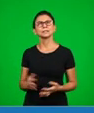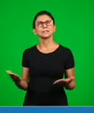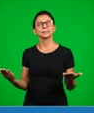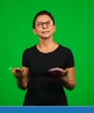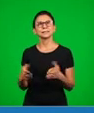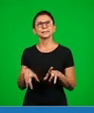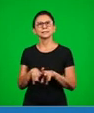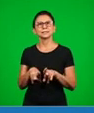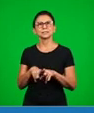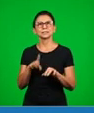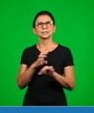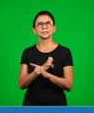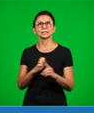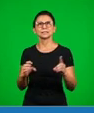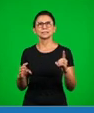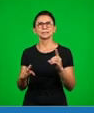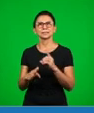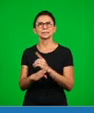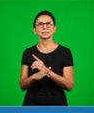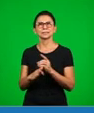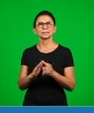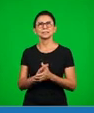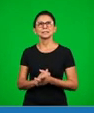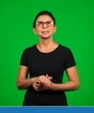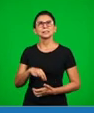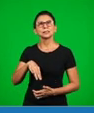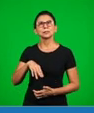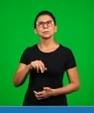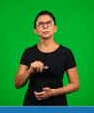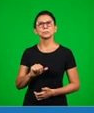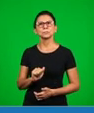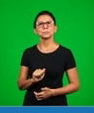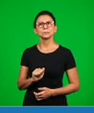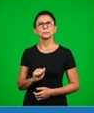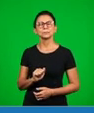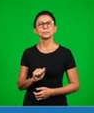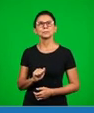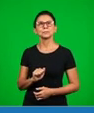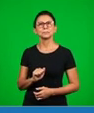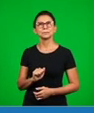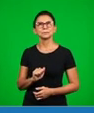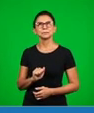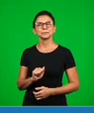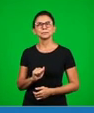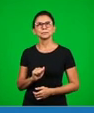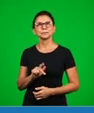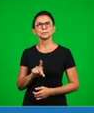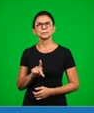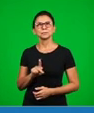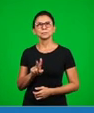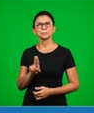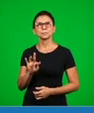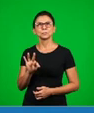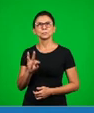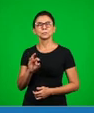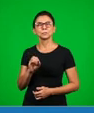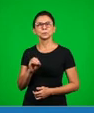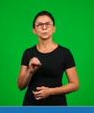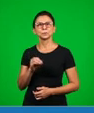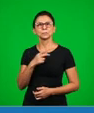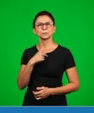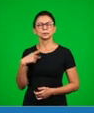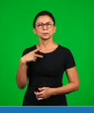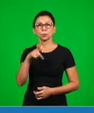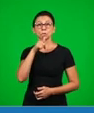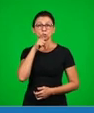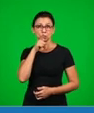Bíblica Dominical na cidade de Maputo. Então os irmãos lá, Gilson, e os irmãos dessa cidade de Maputo ali estão